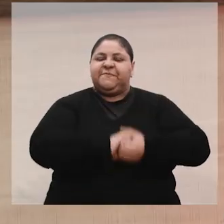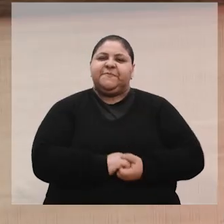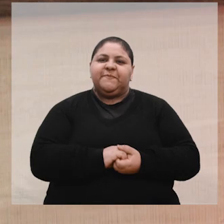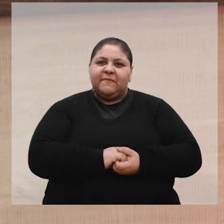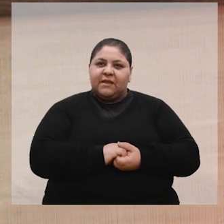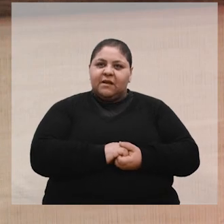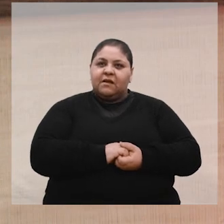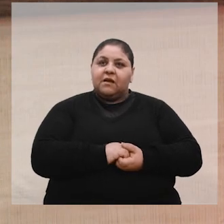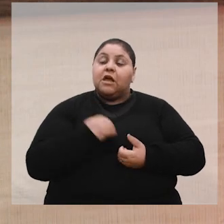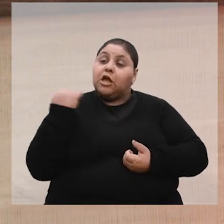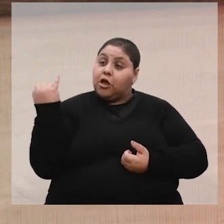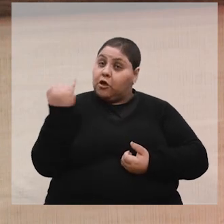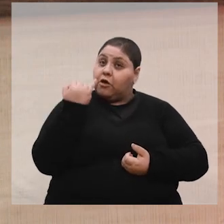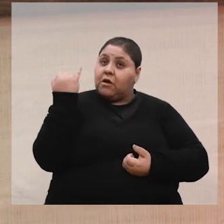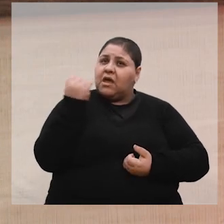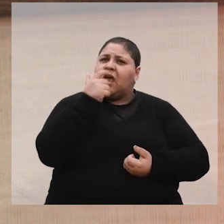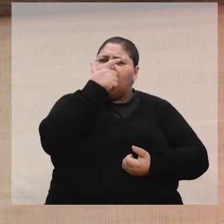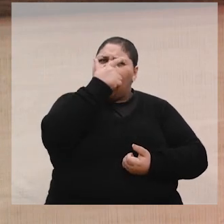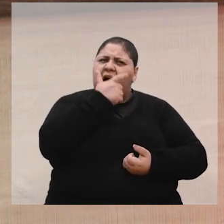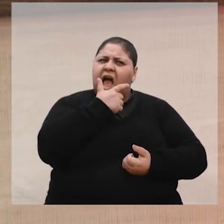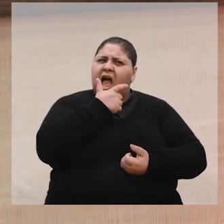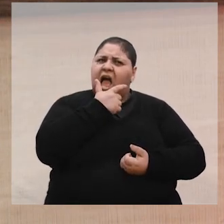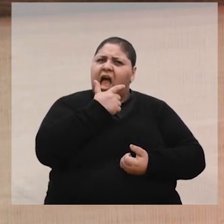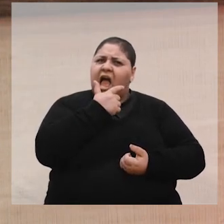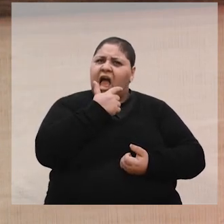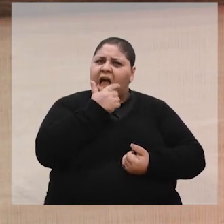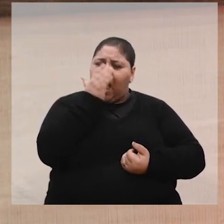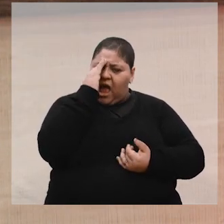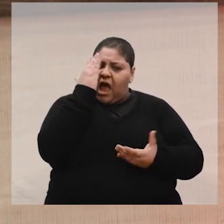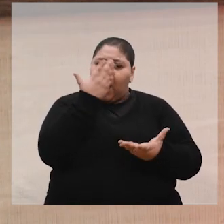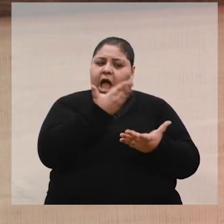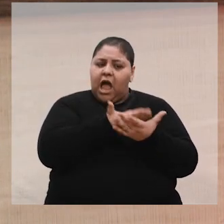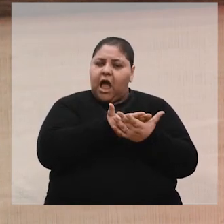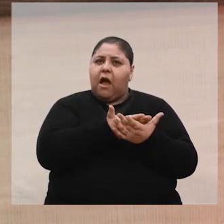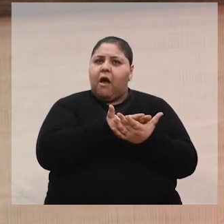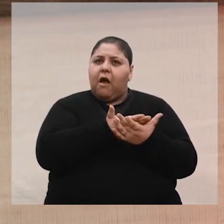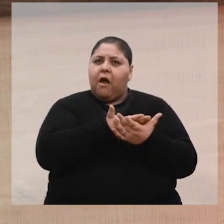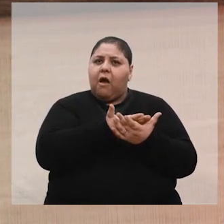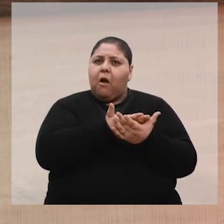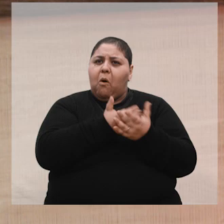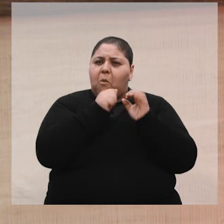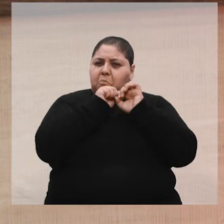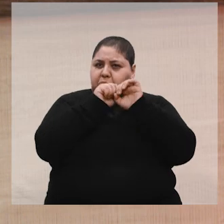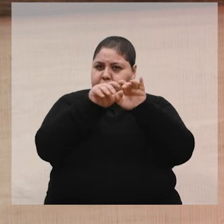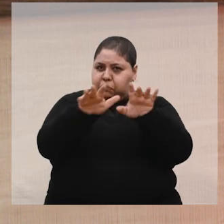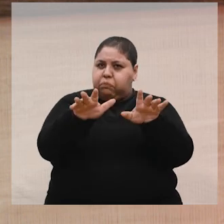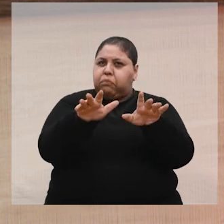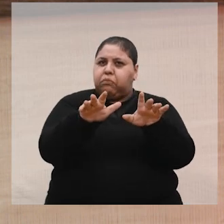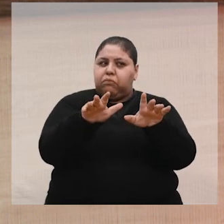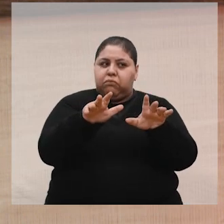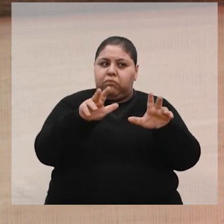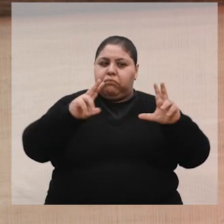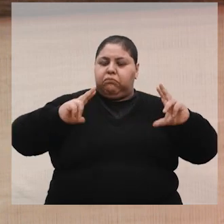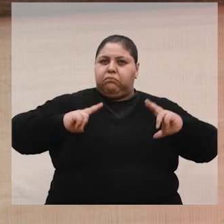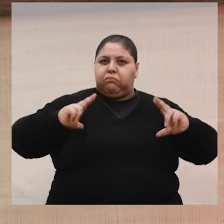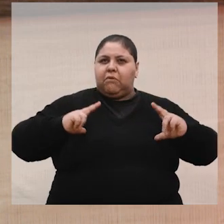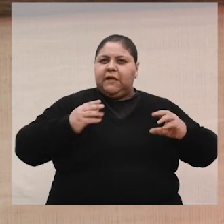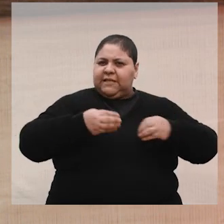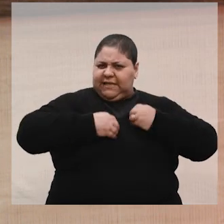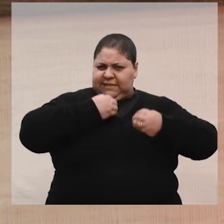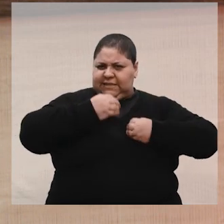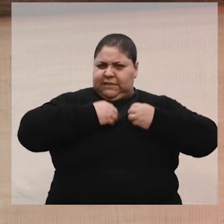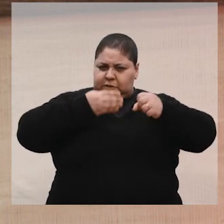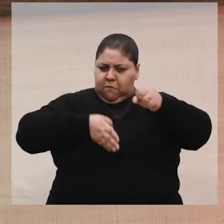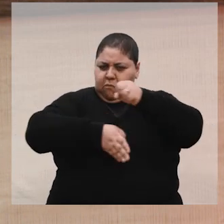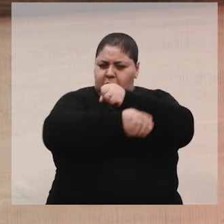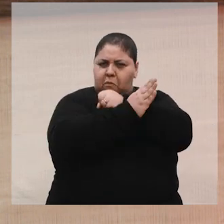Interessante, e aí até acredito que vale um compartilhamento pessoal teu da sensação da viagem em si,